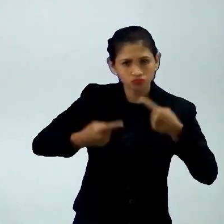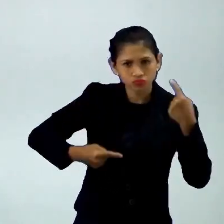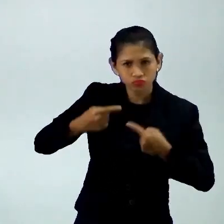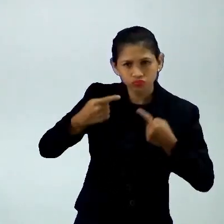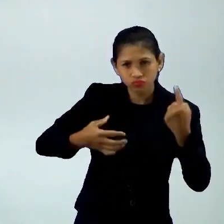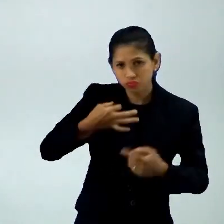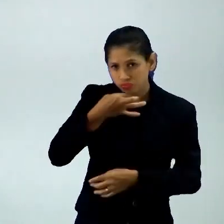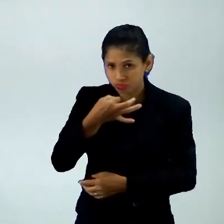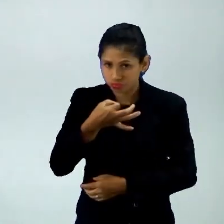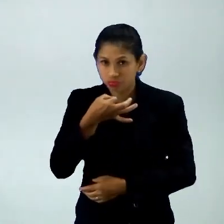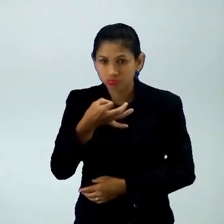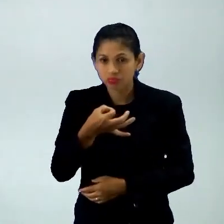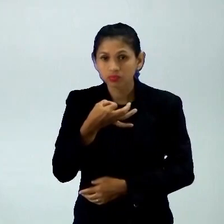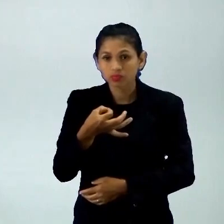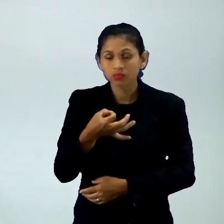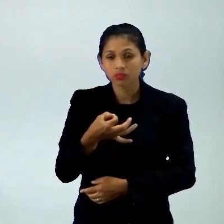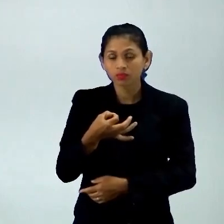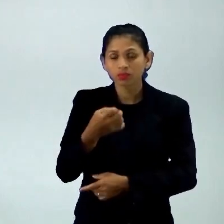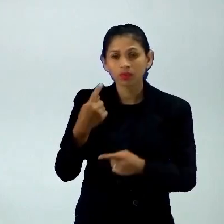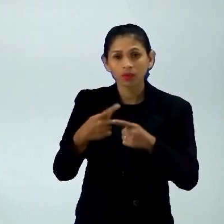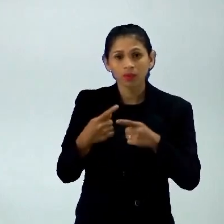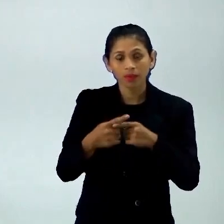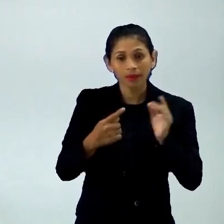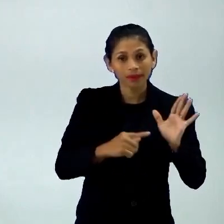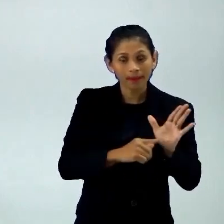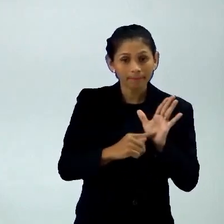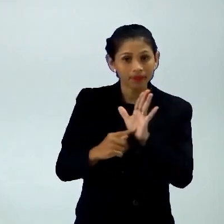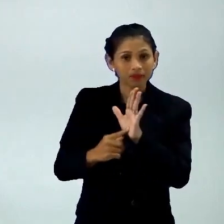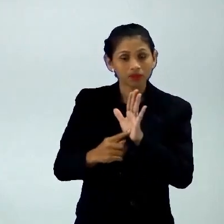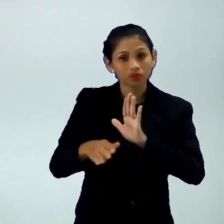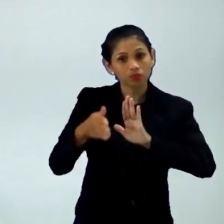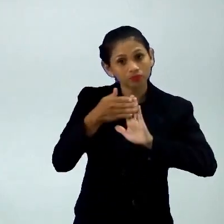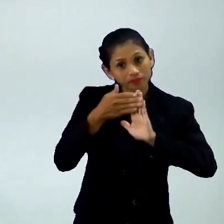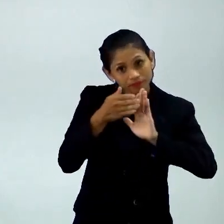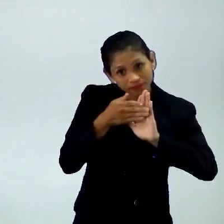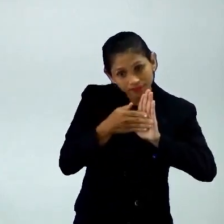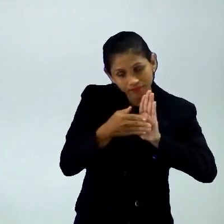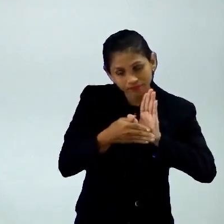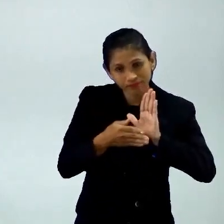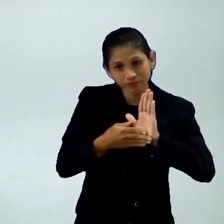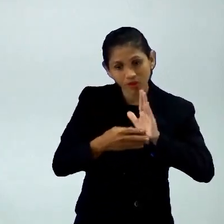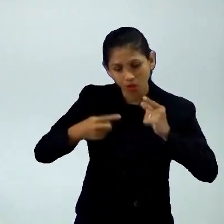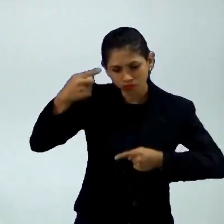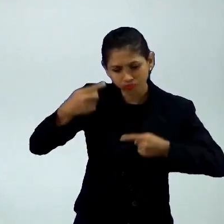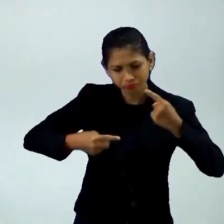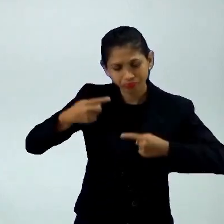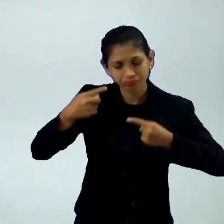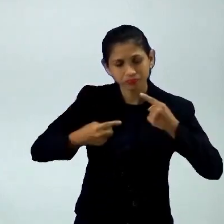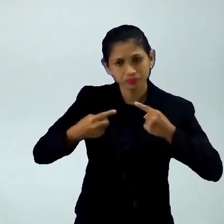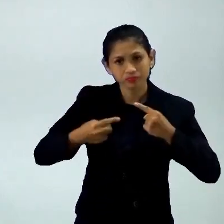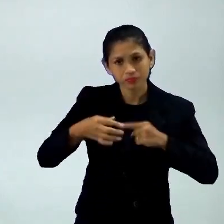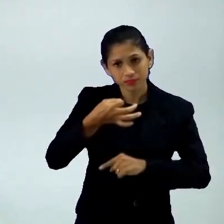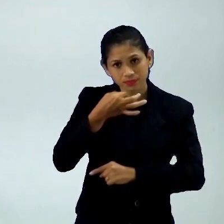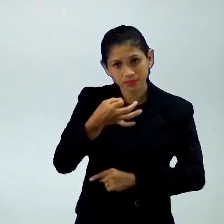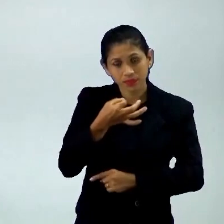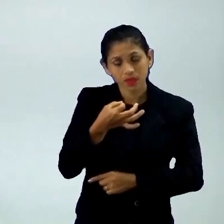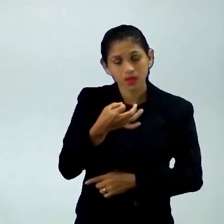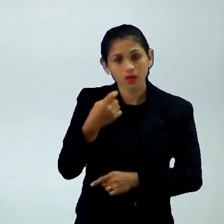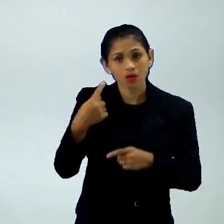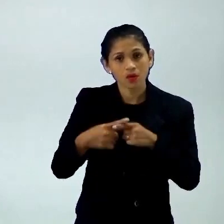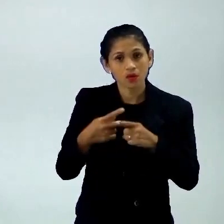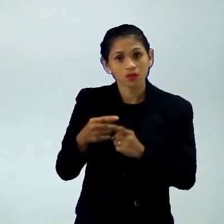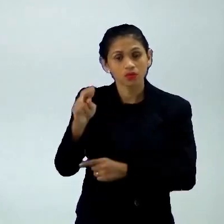argumentativo. É um texto dissertativo porque apresenta uma tese e ele é argumentativo porque ele utiliza